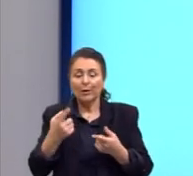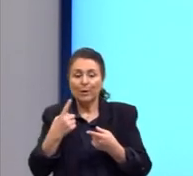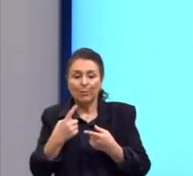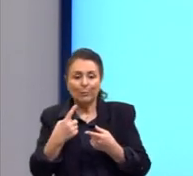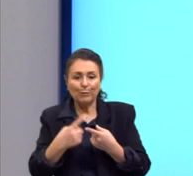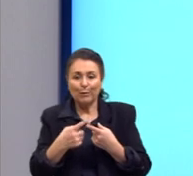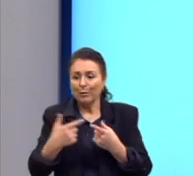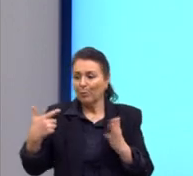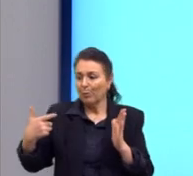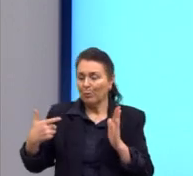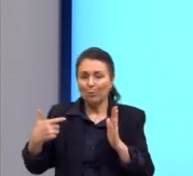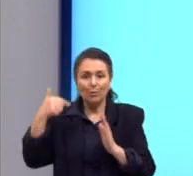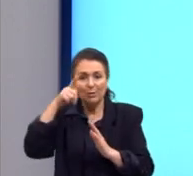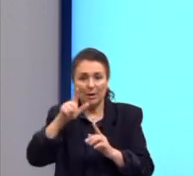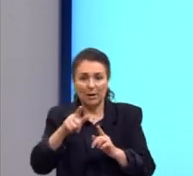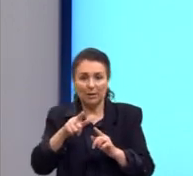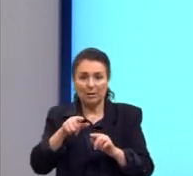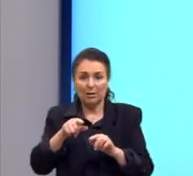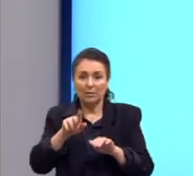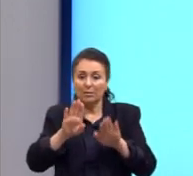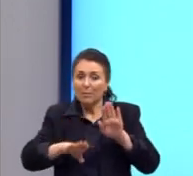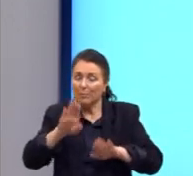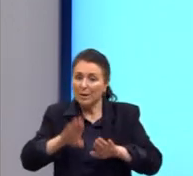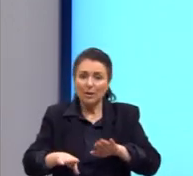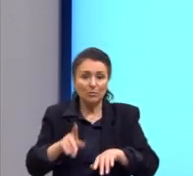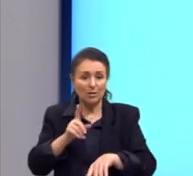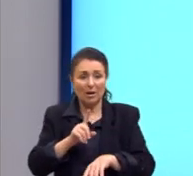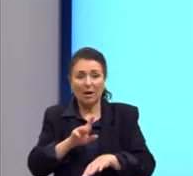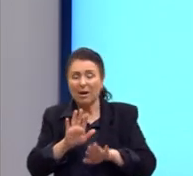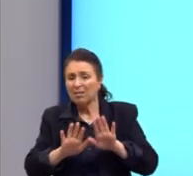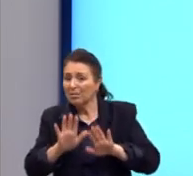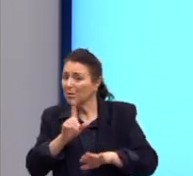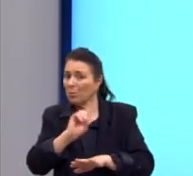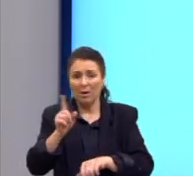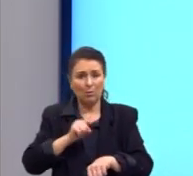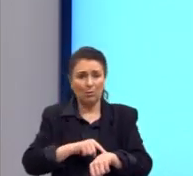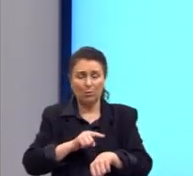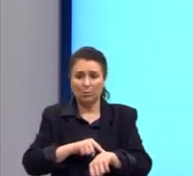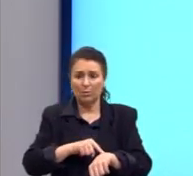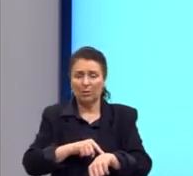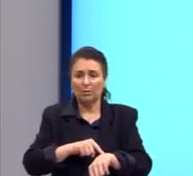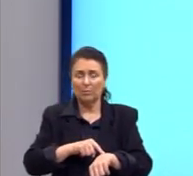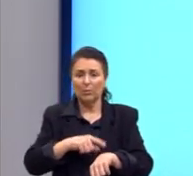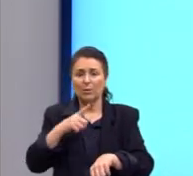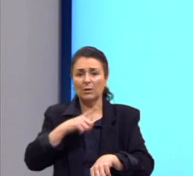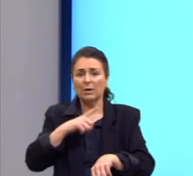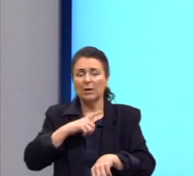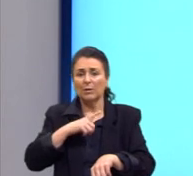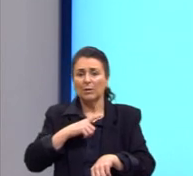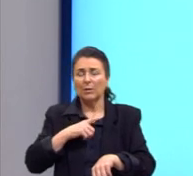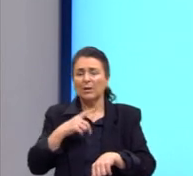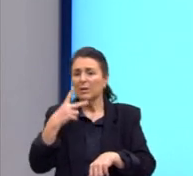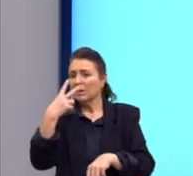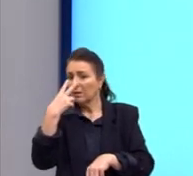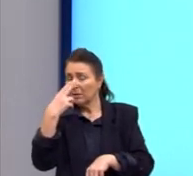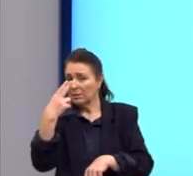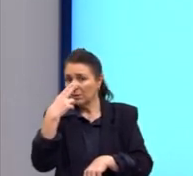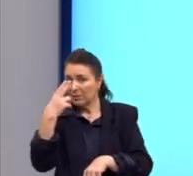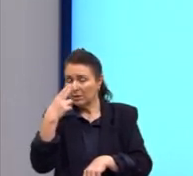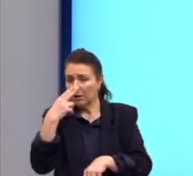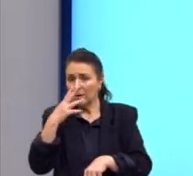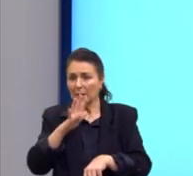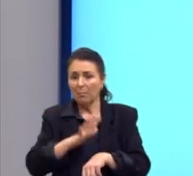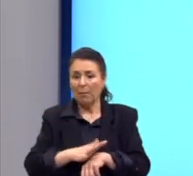tá E aqui também a questão dos valores né a gente pode até ver que coincidente mente a gente tem